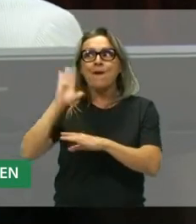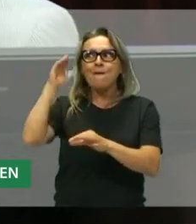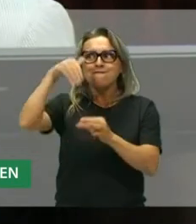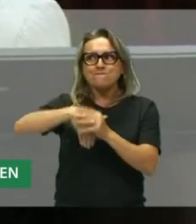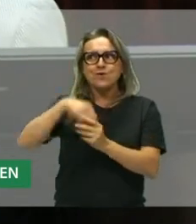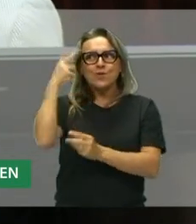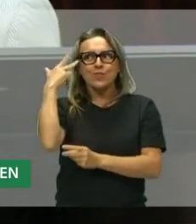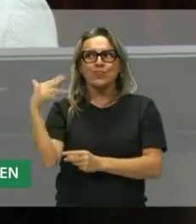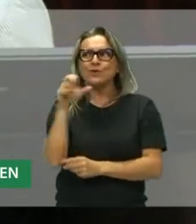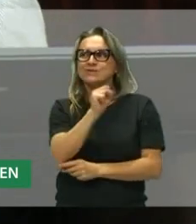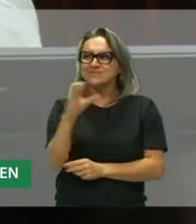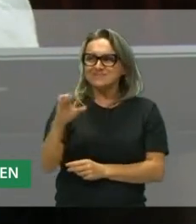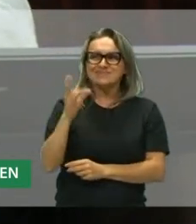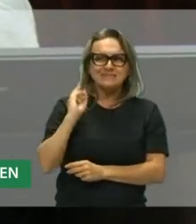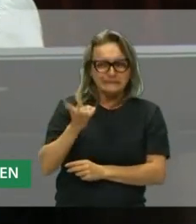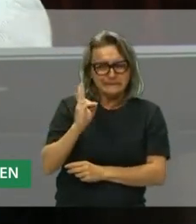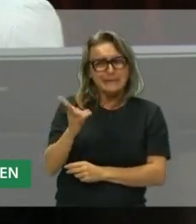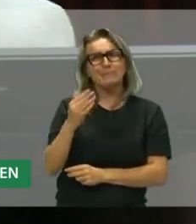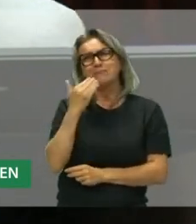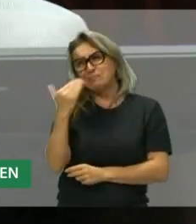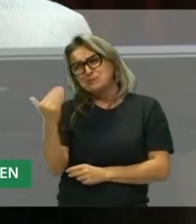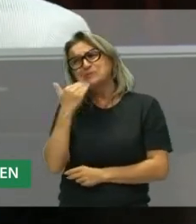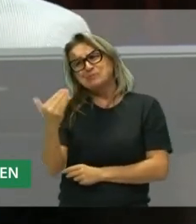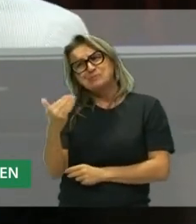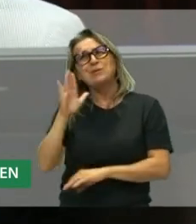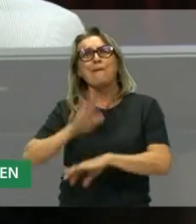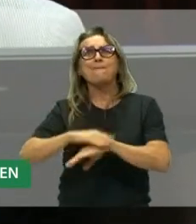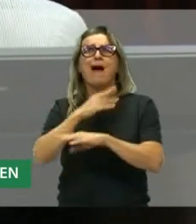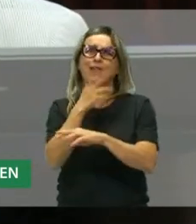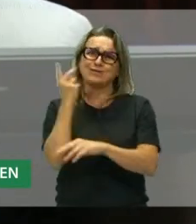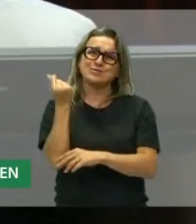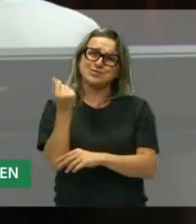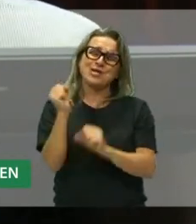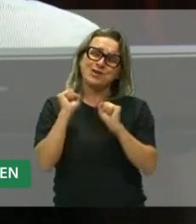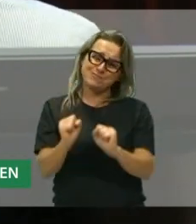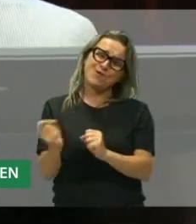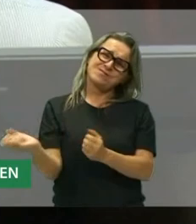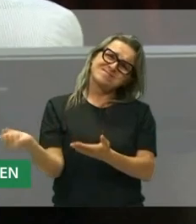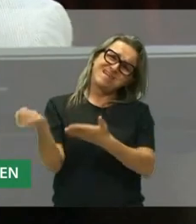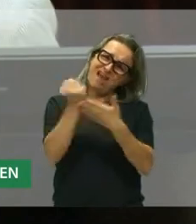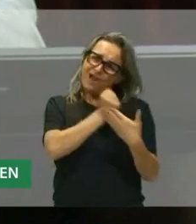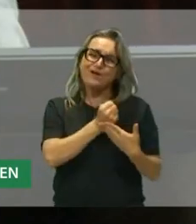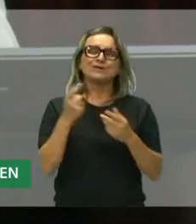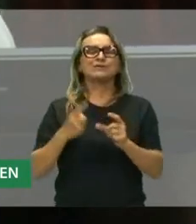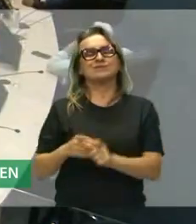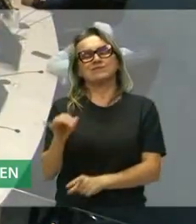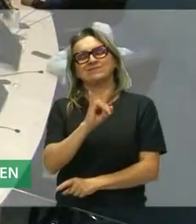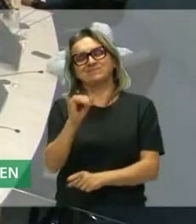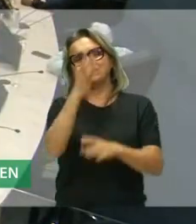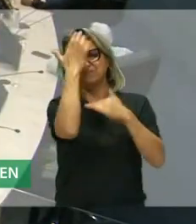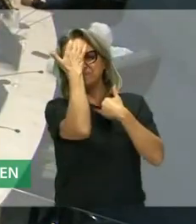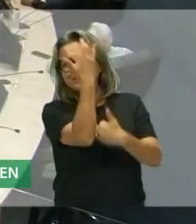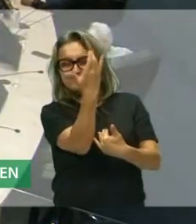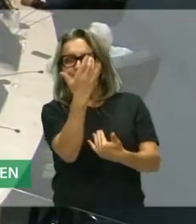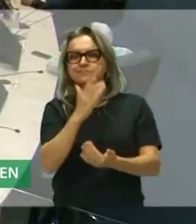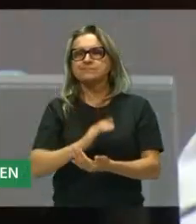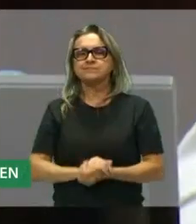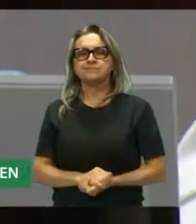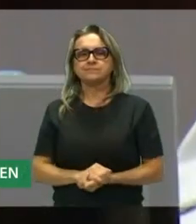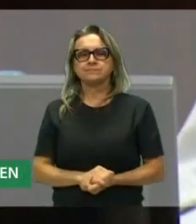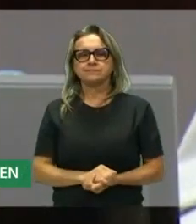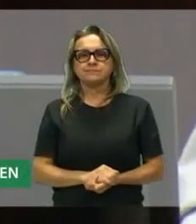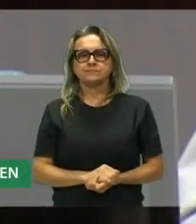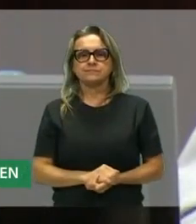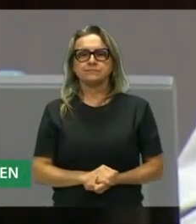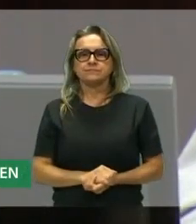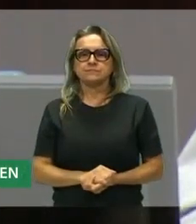Catarina, vamos ficar ali no seu pé para que mais recurso ainda venha para a cidade de Itajaí. Obrigado. Muito obrigada.